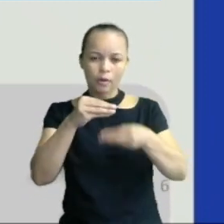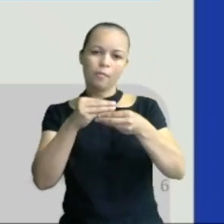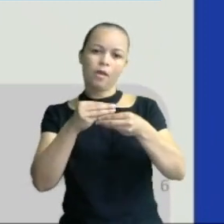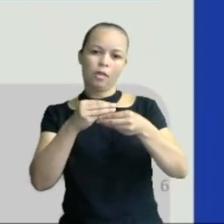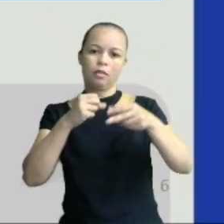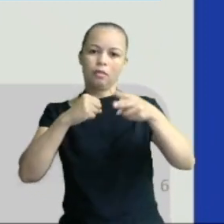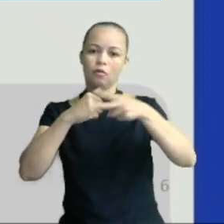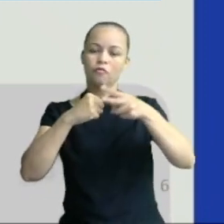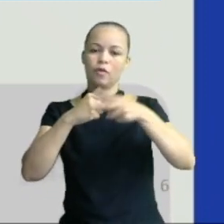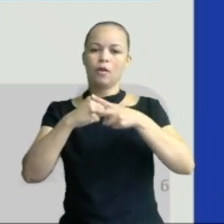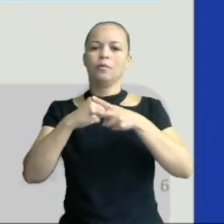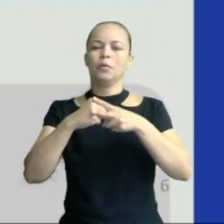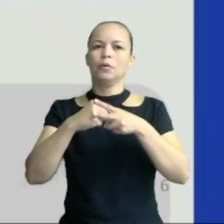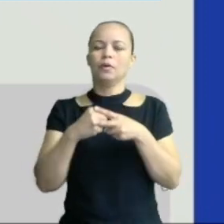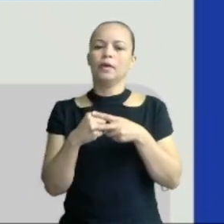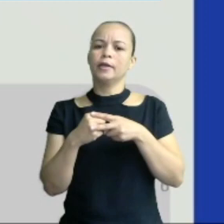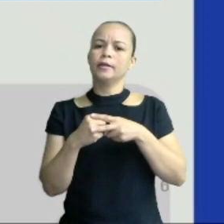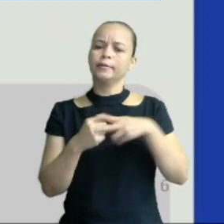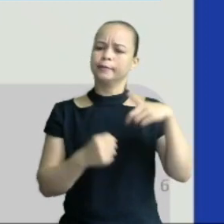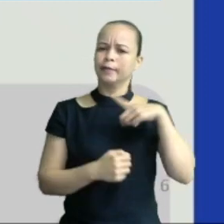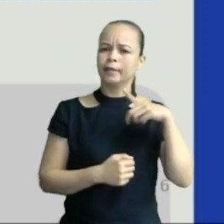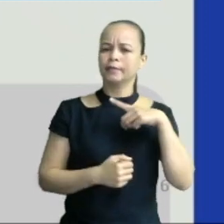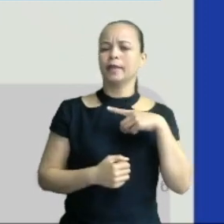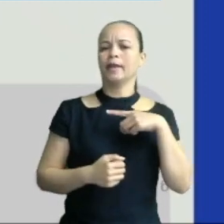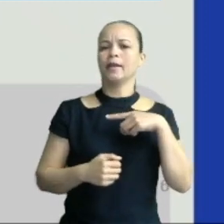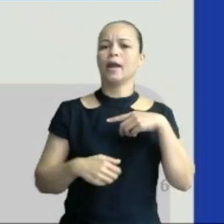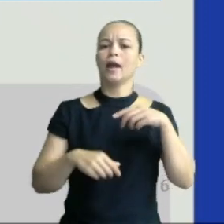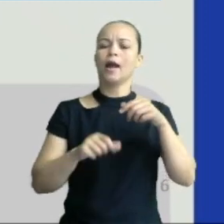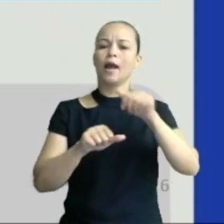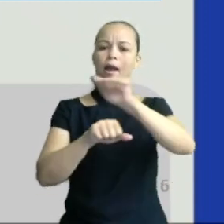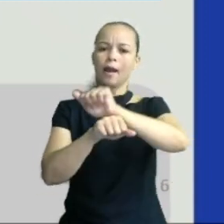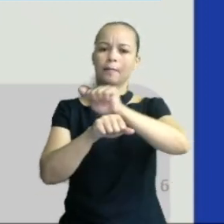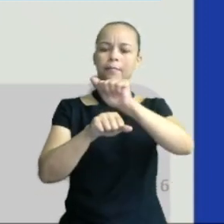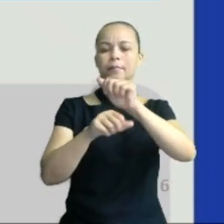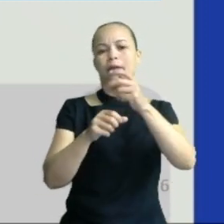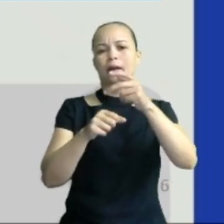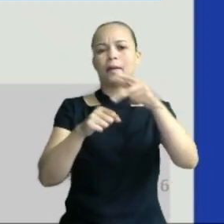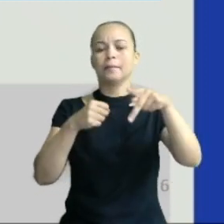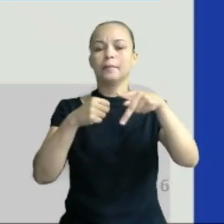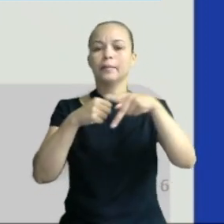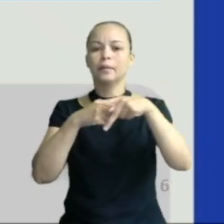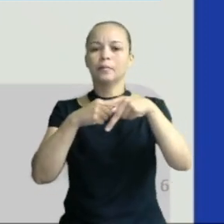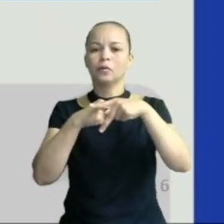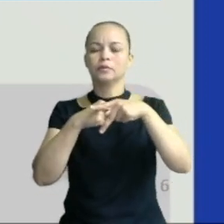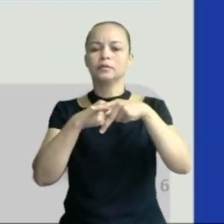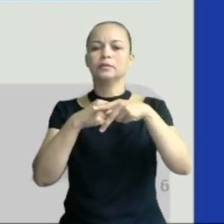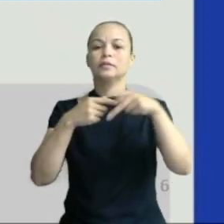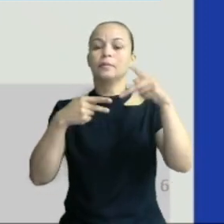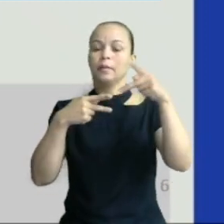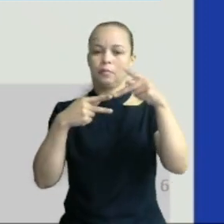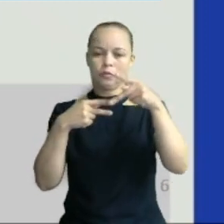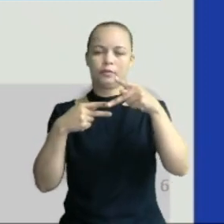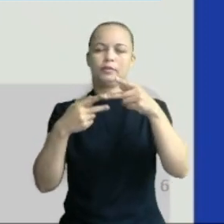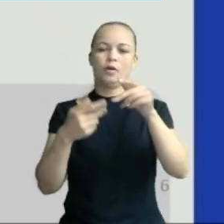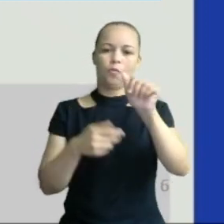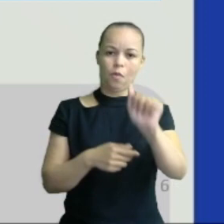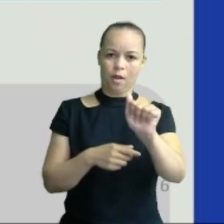verbo que exige a preposição a for um substantivo